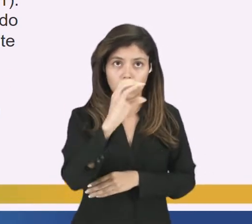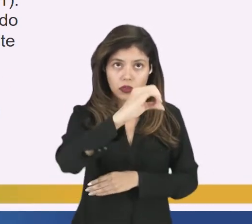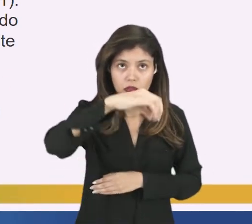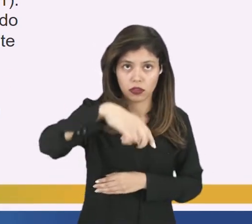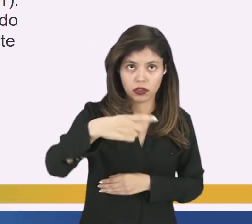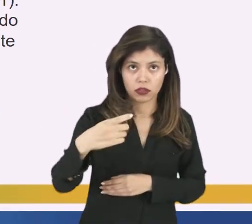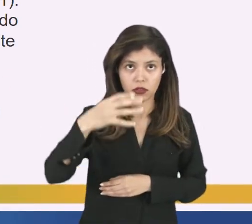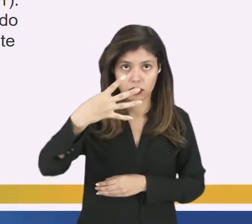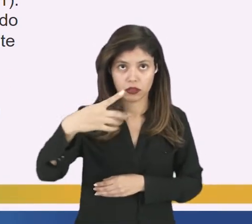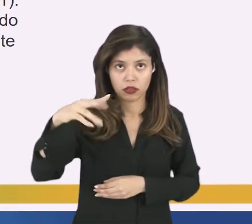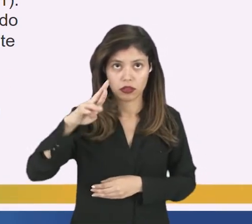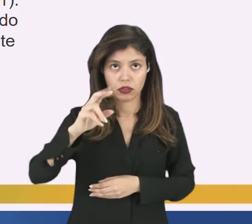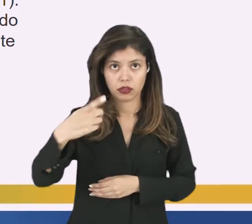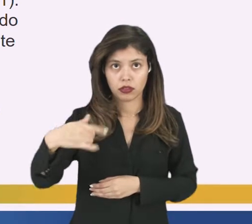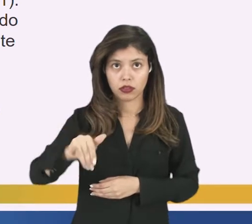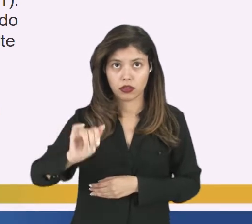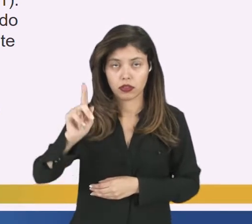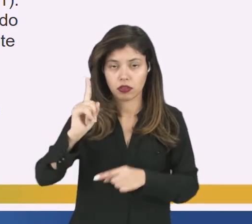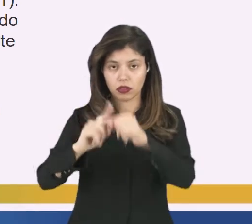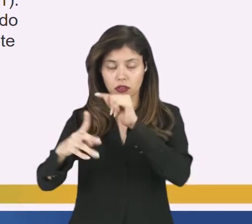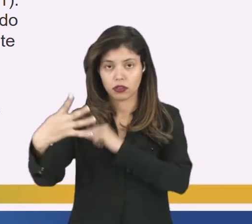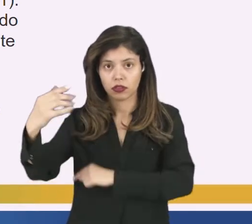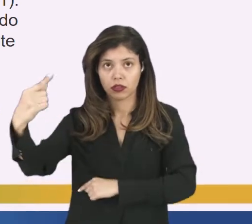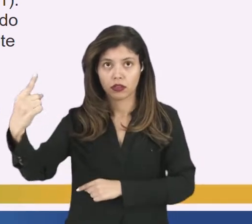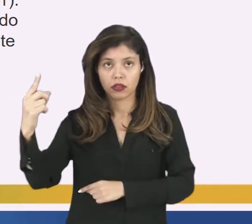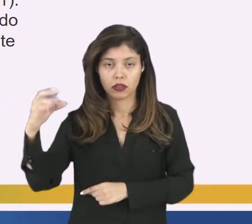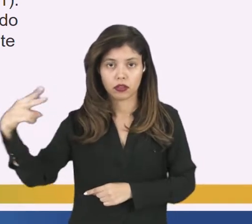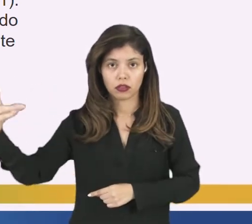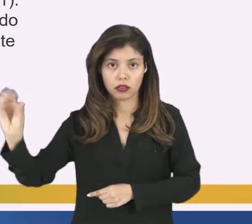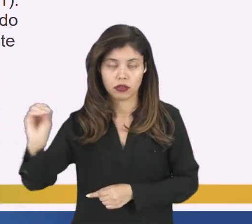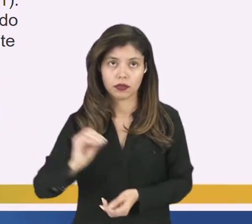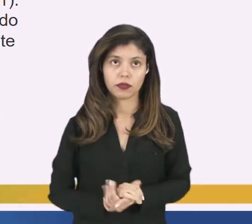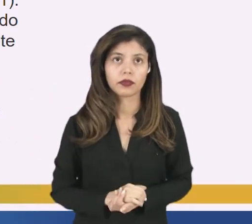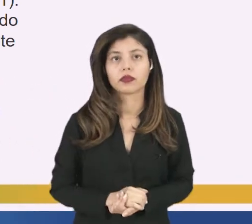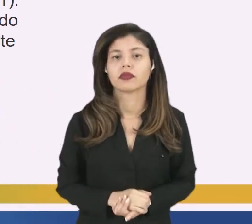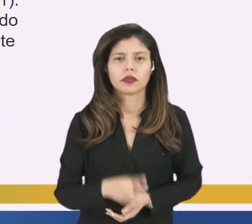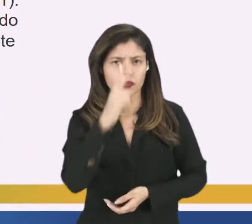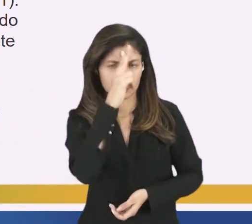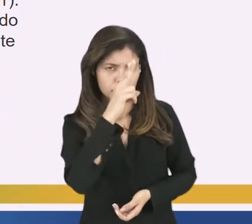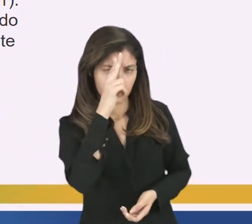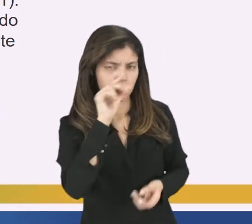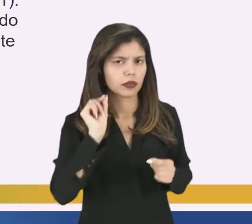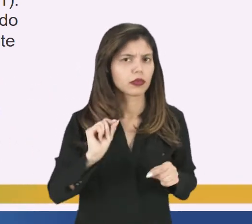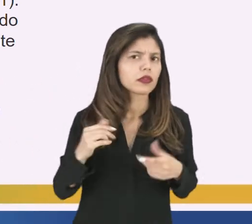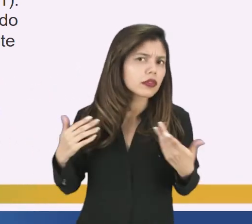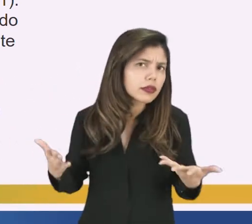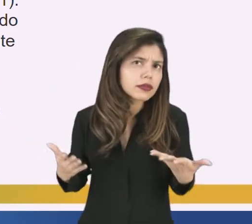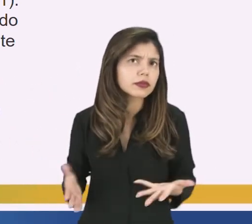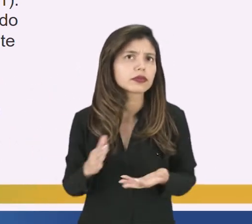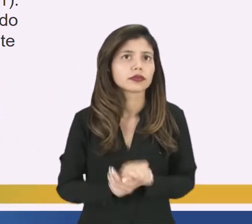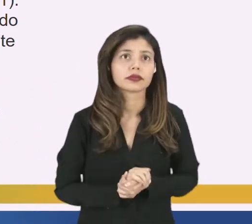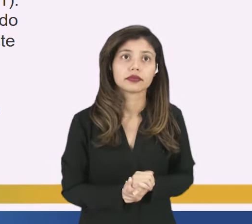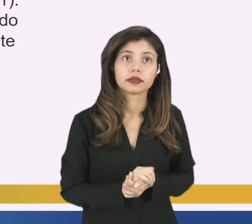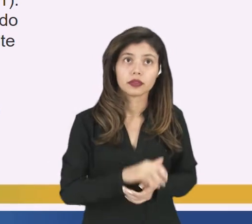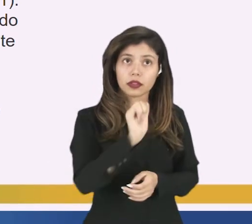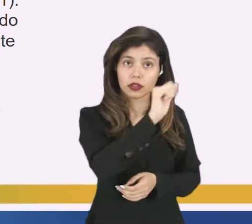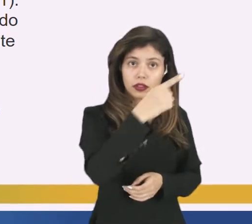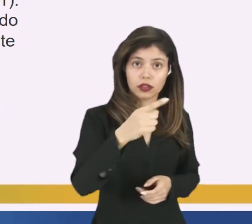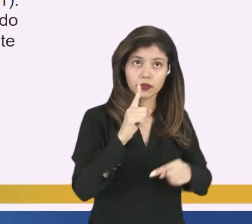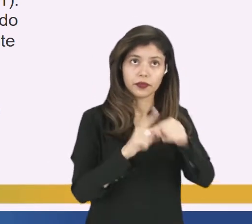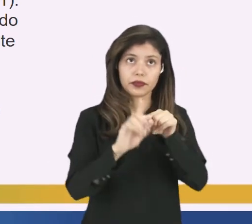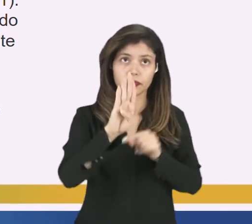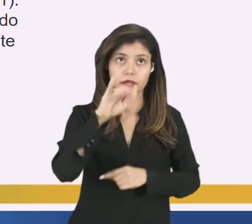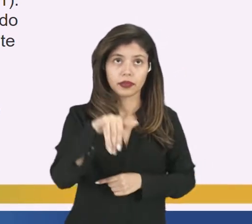a gente chega no formato 9x menos 4y mais 41 igual a zero. Lembrando que tem que ser desse formato aqui,